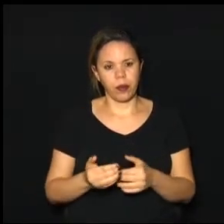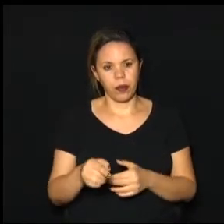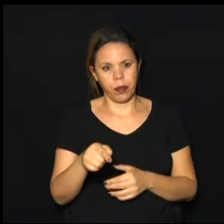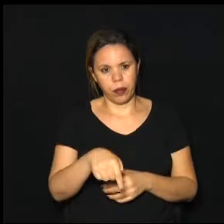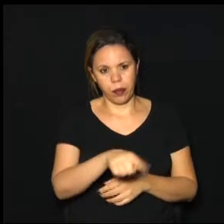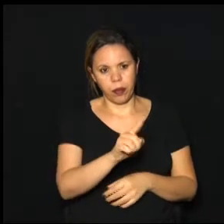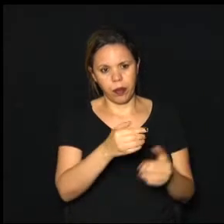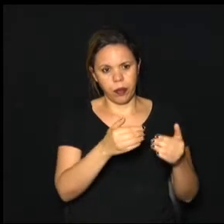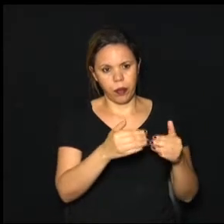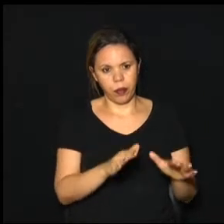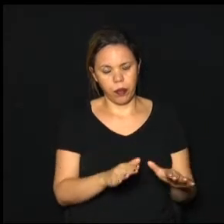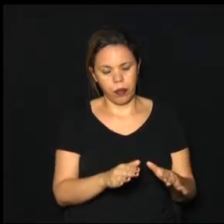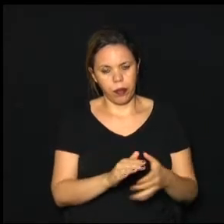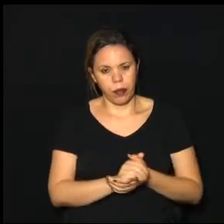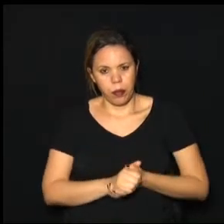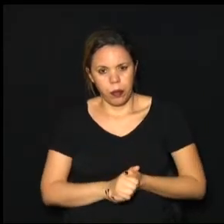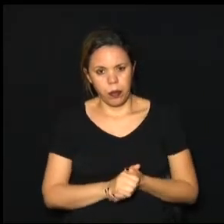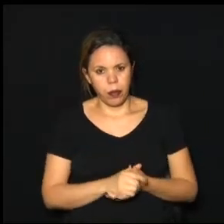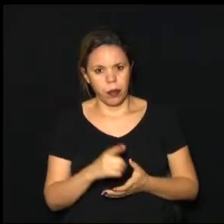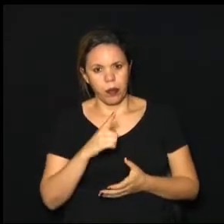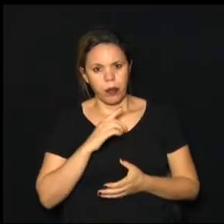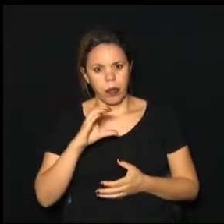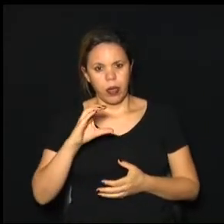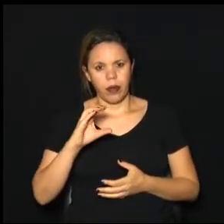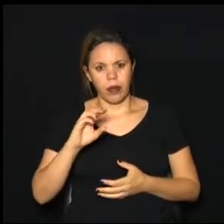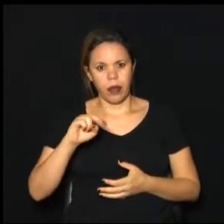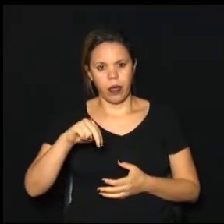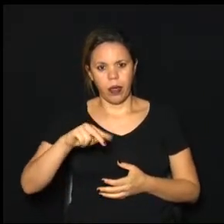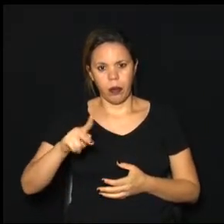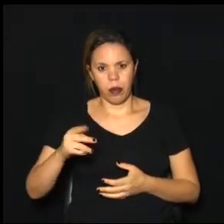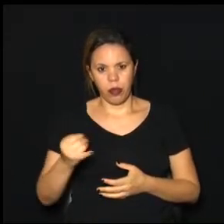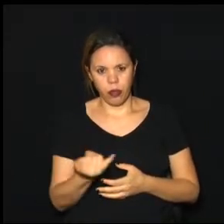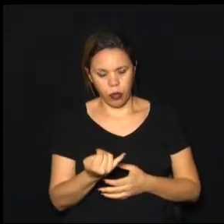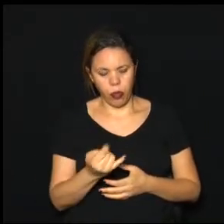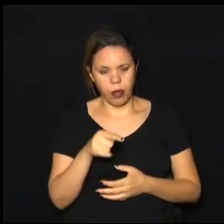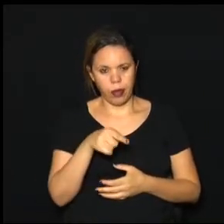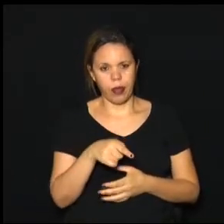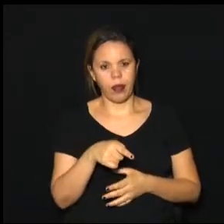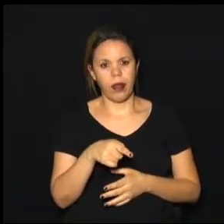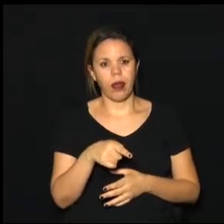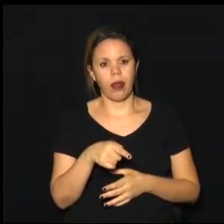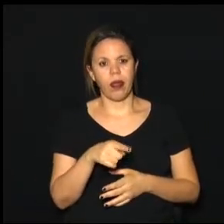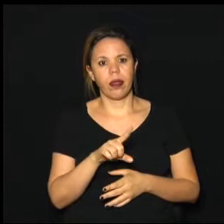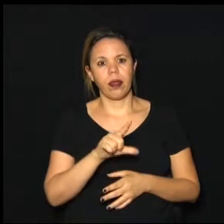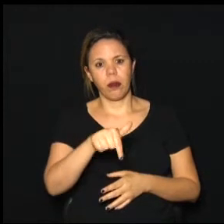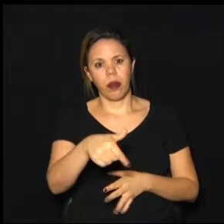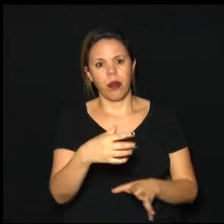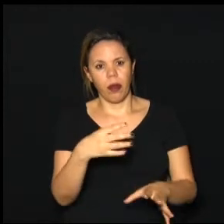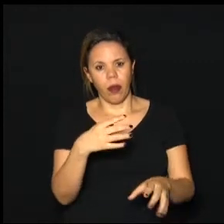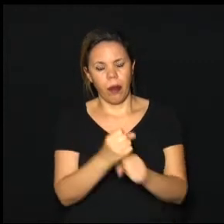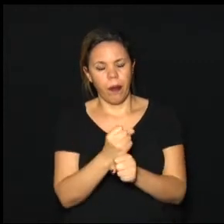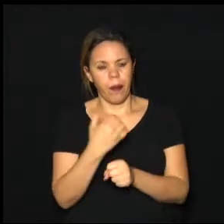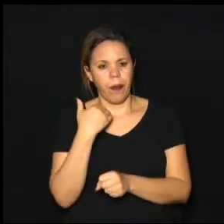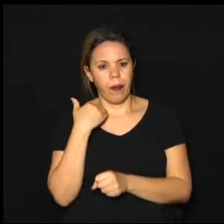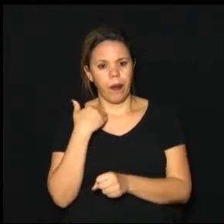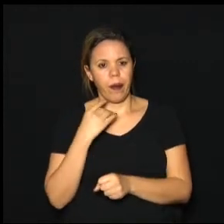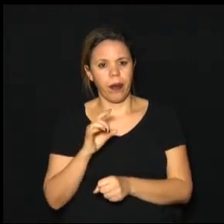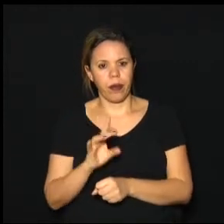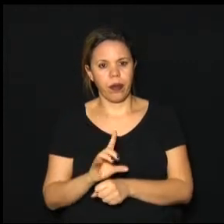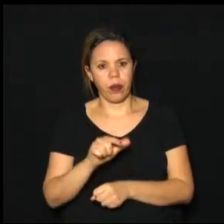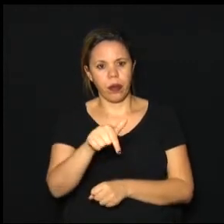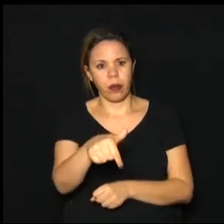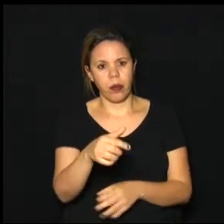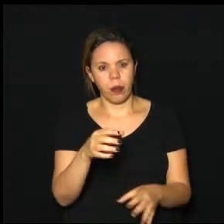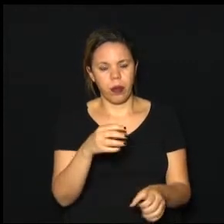vai obter o seu CNPJ e com o CNPJ ele vai abrir uma conta bancária. Só depois dessa